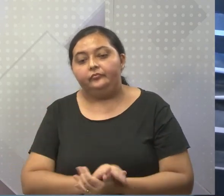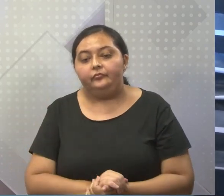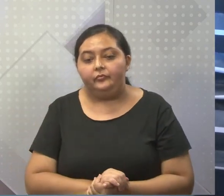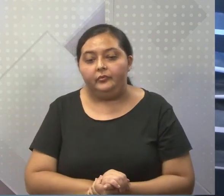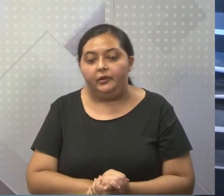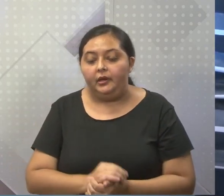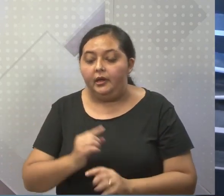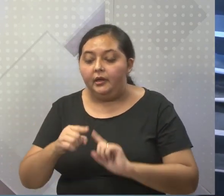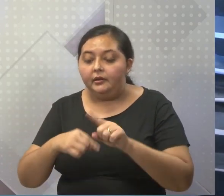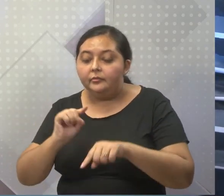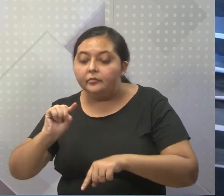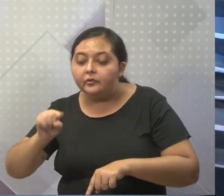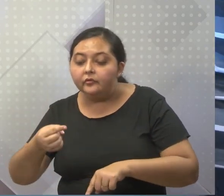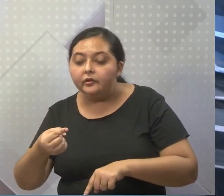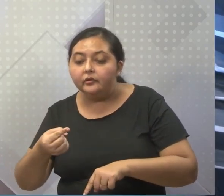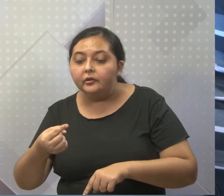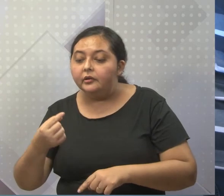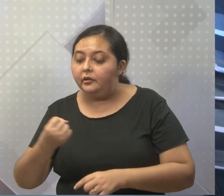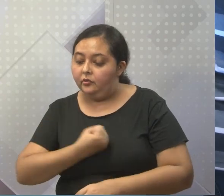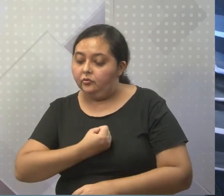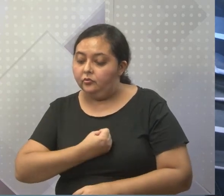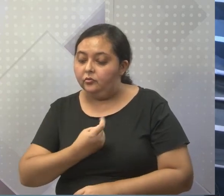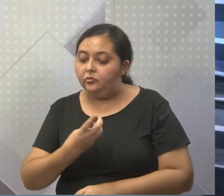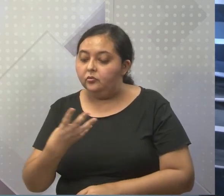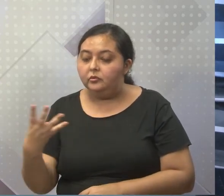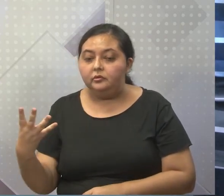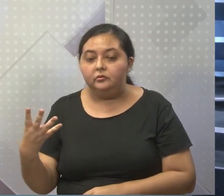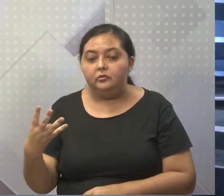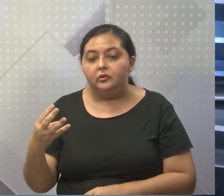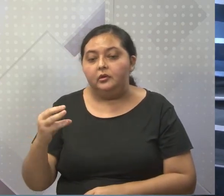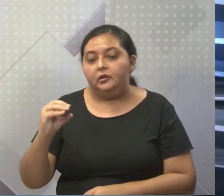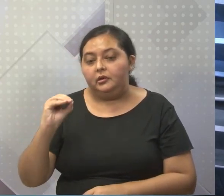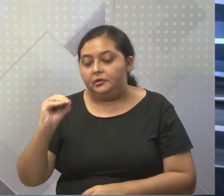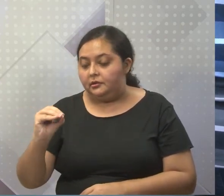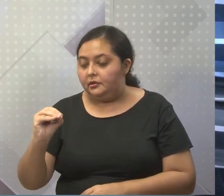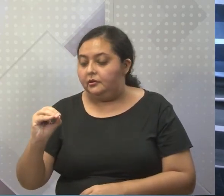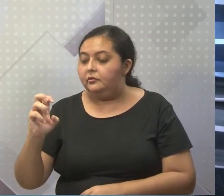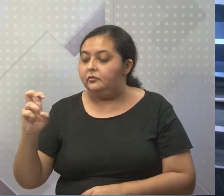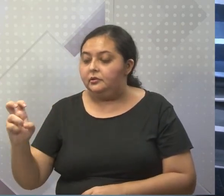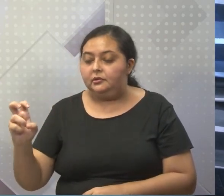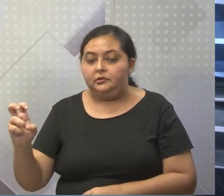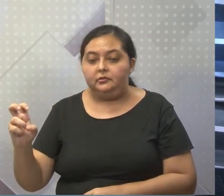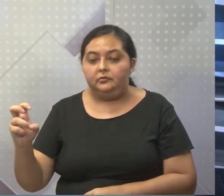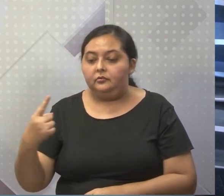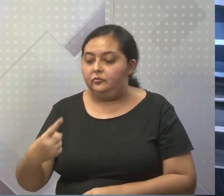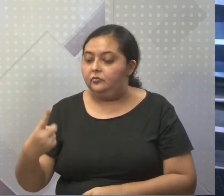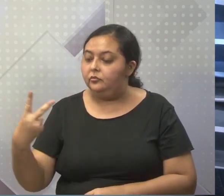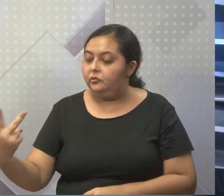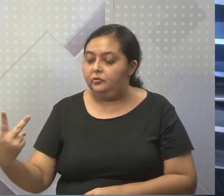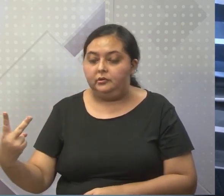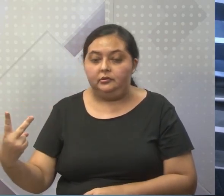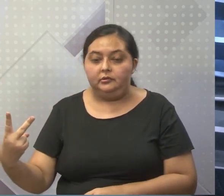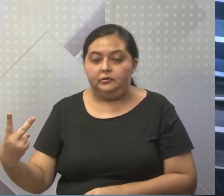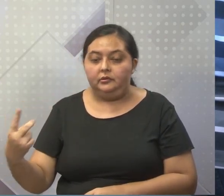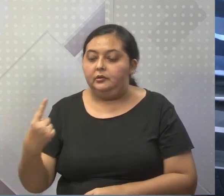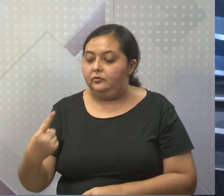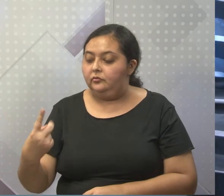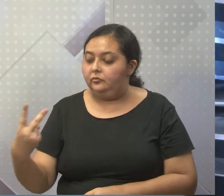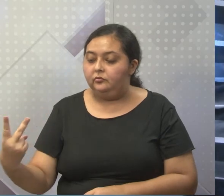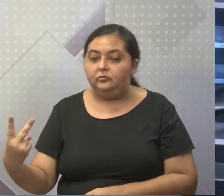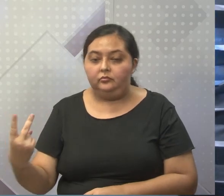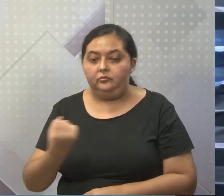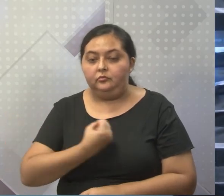da vírgula, eu tenho quantos números? 0 e o 5. Eu tenho exatamente dois